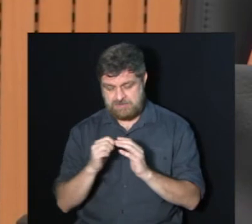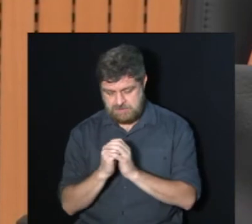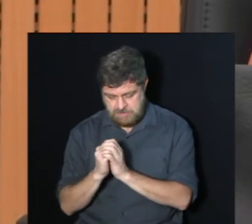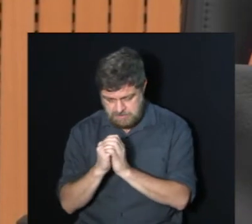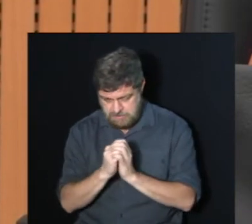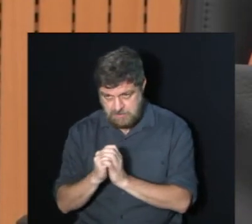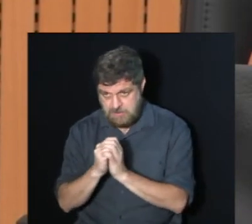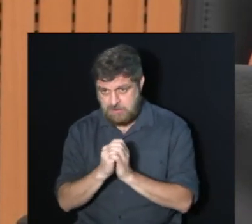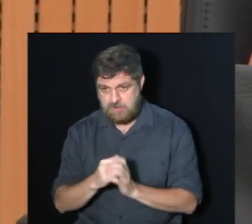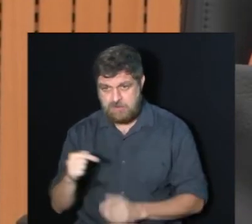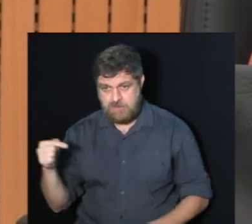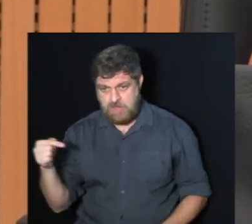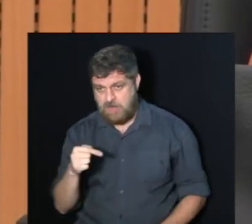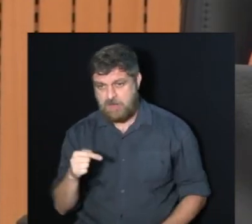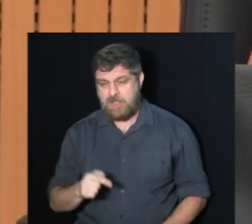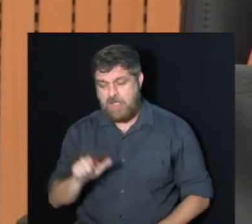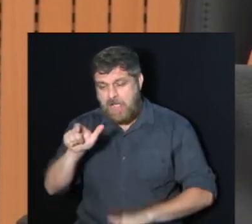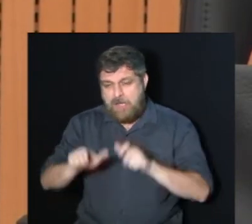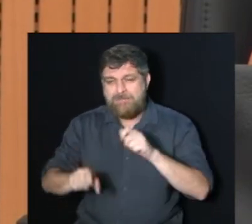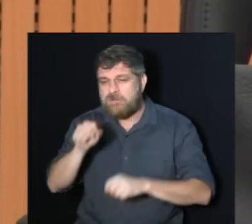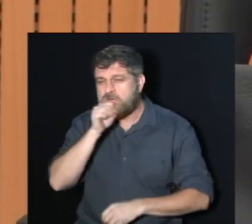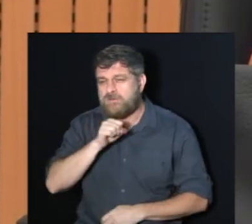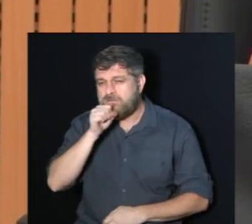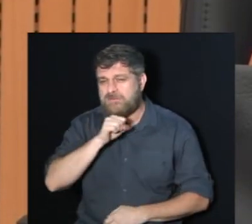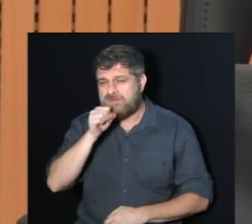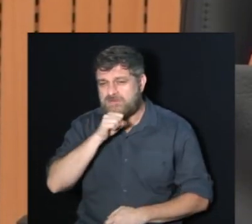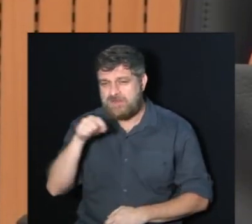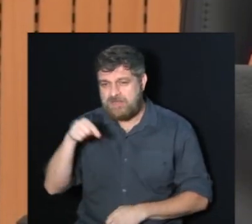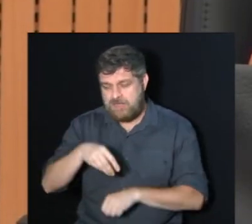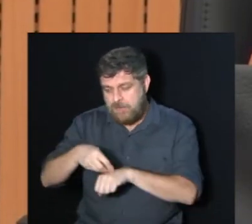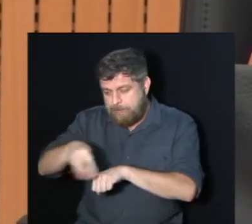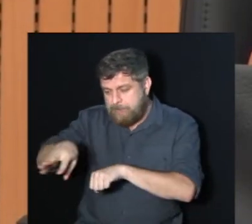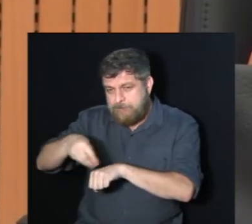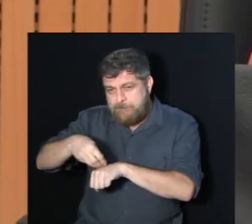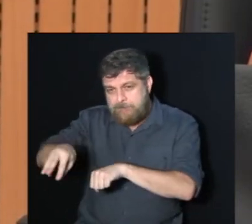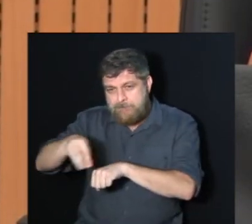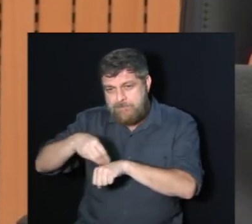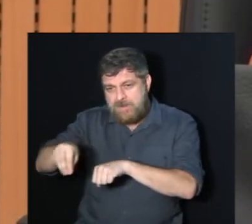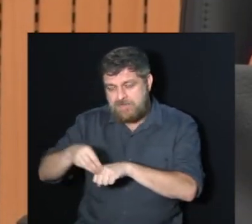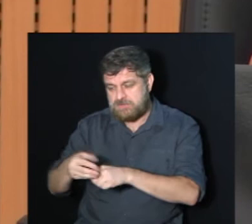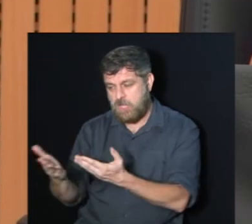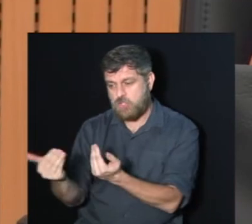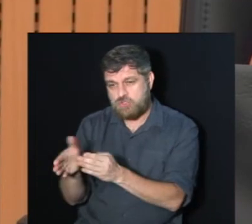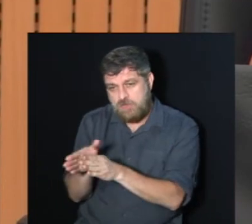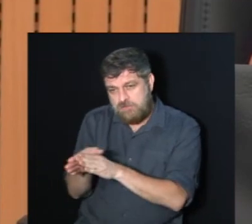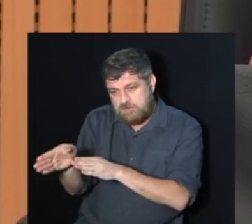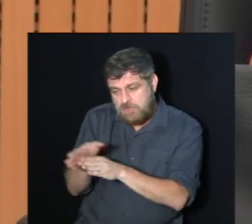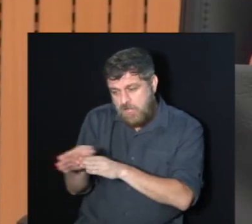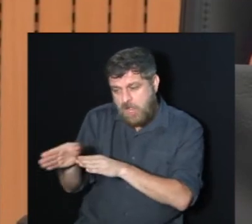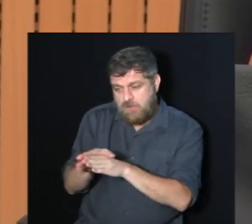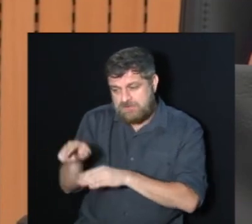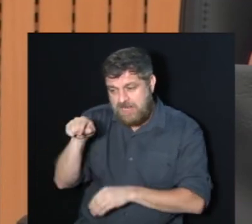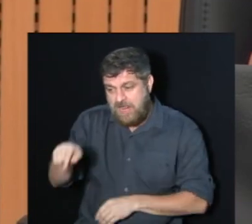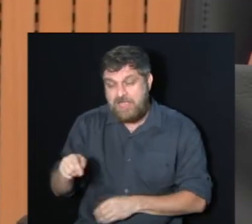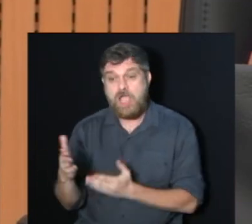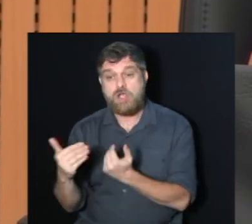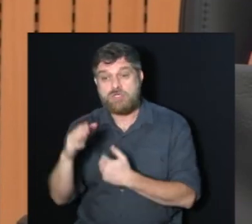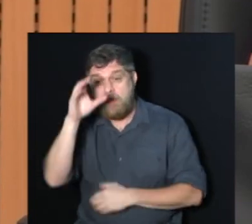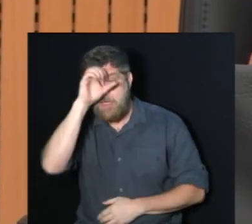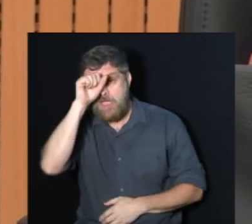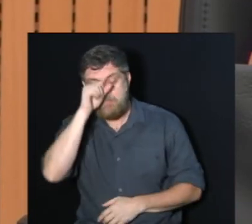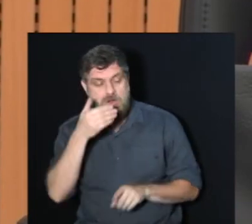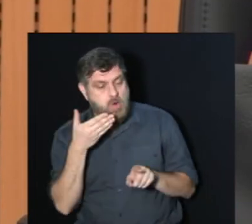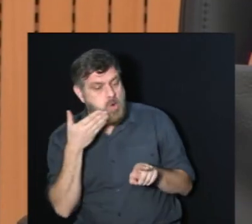então, onde os mais antigos repassam para eles, né, para os jovens, onde eles aprendem.